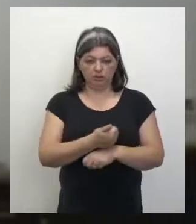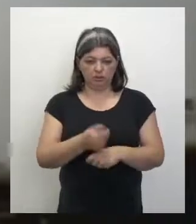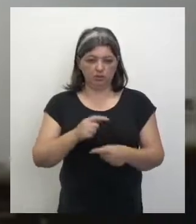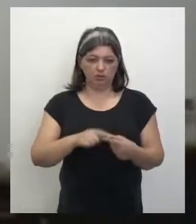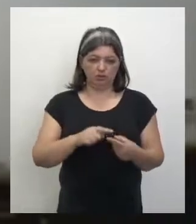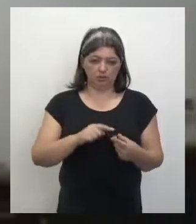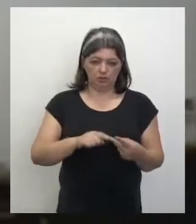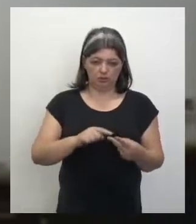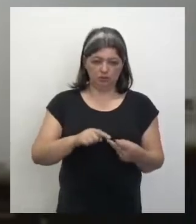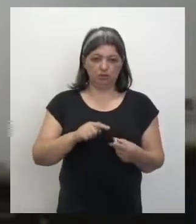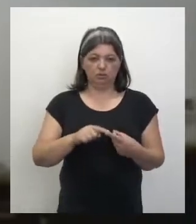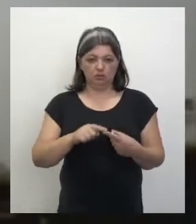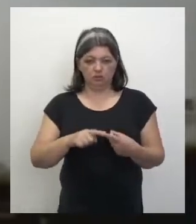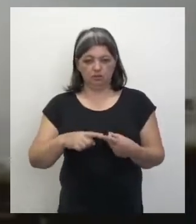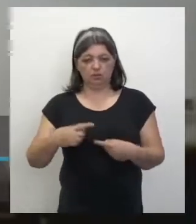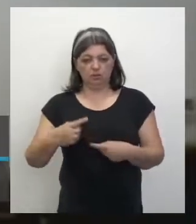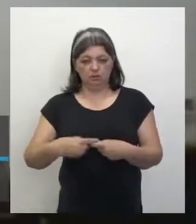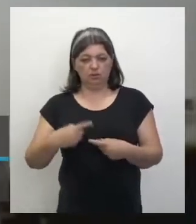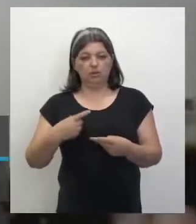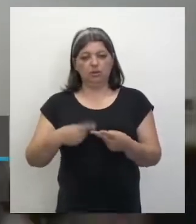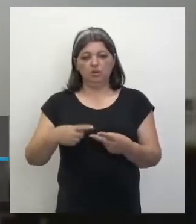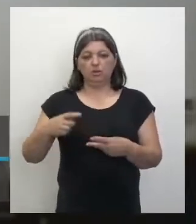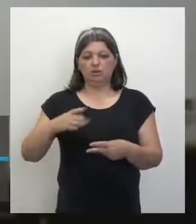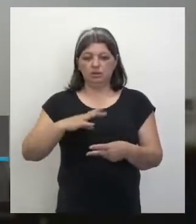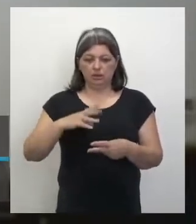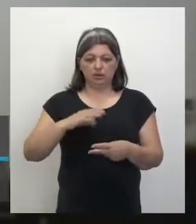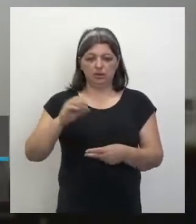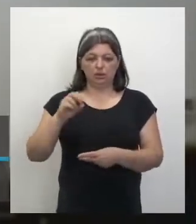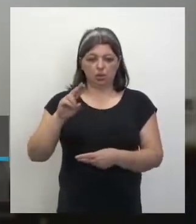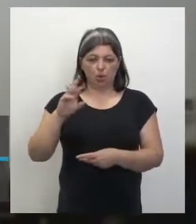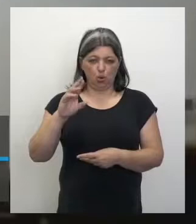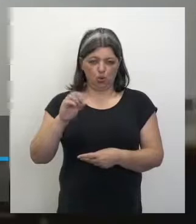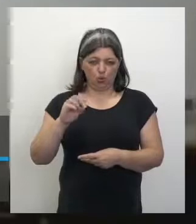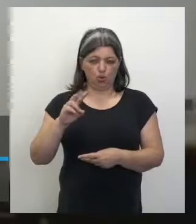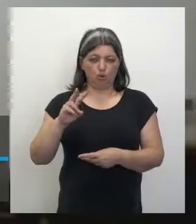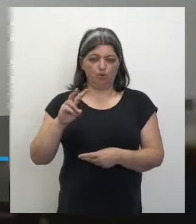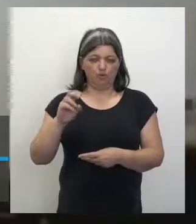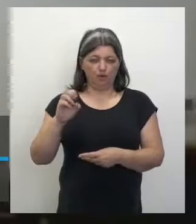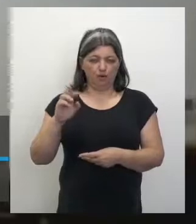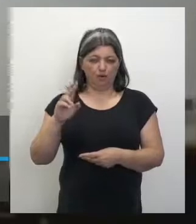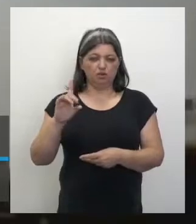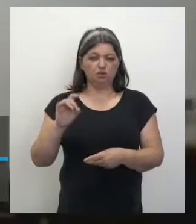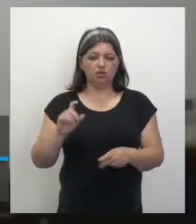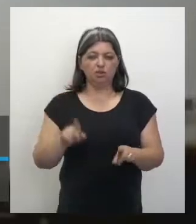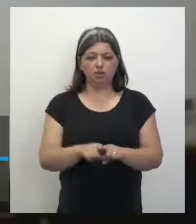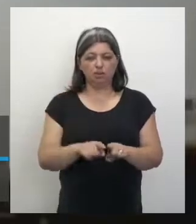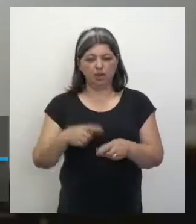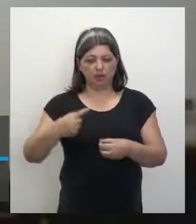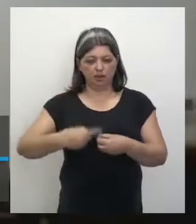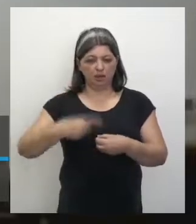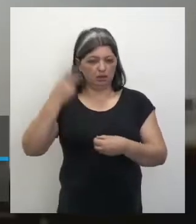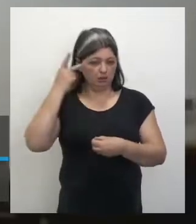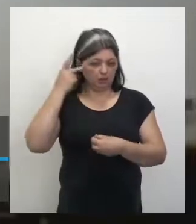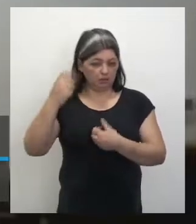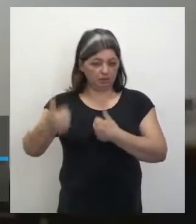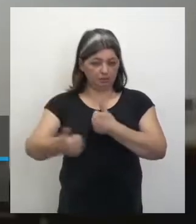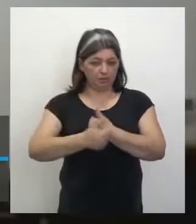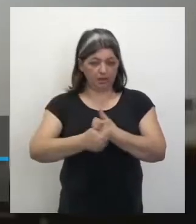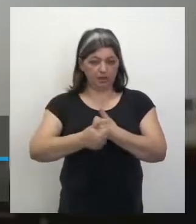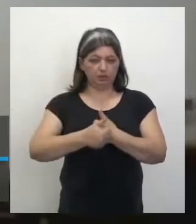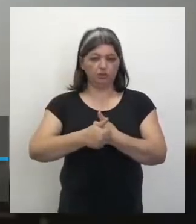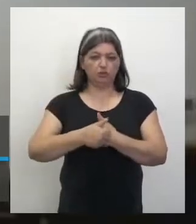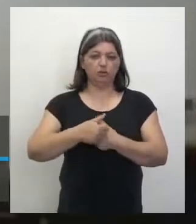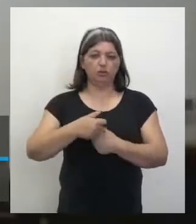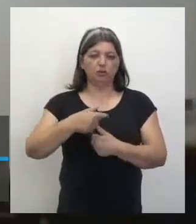e na cidade que eu moro, chamada Ouro Verde, né? São cidades próximas aqui no extremo oeste paulista, né? Quase divisa com Mato Grosso do Sul. Eu